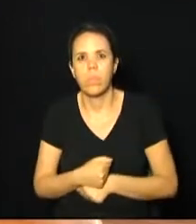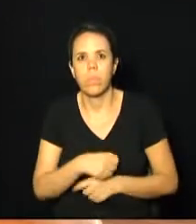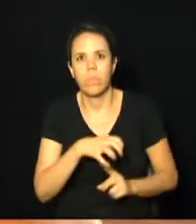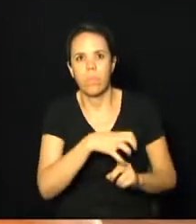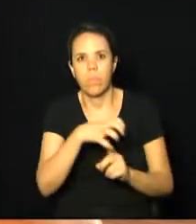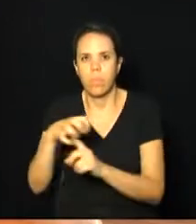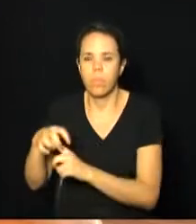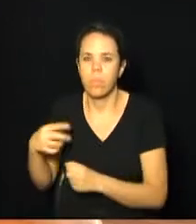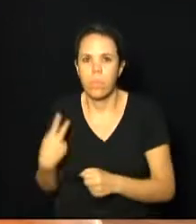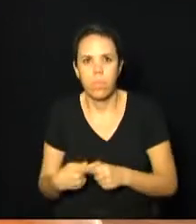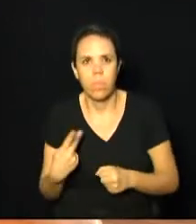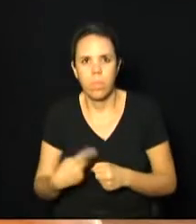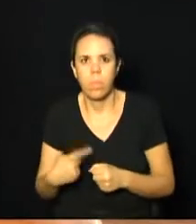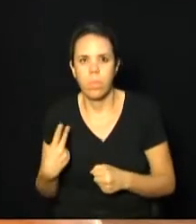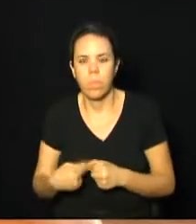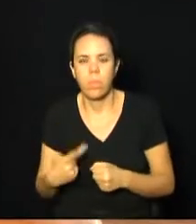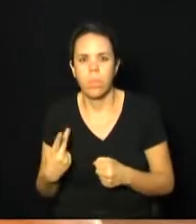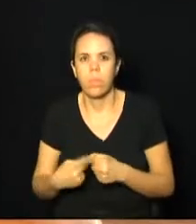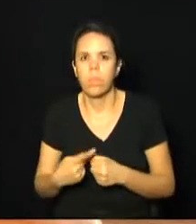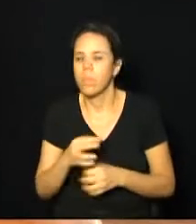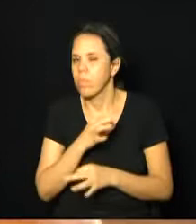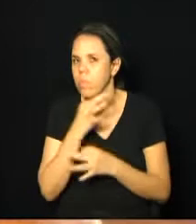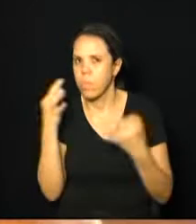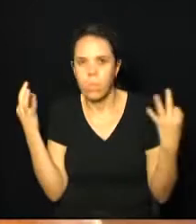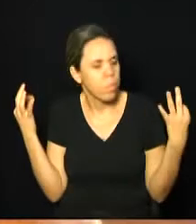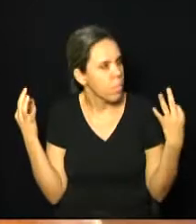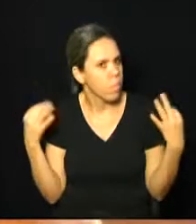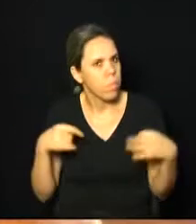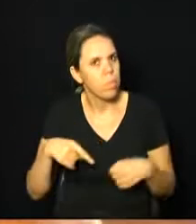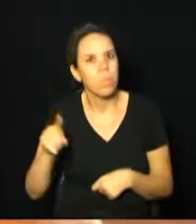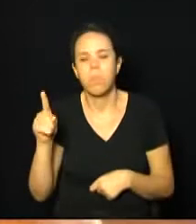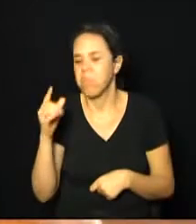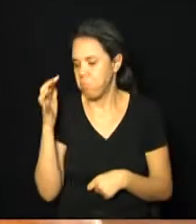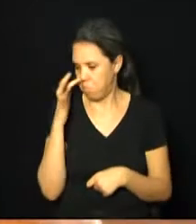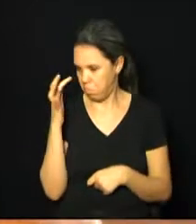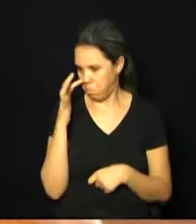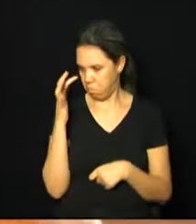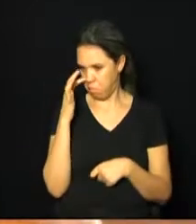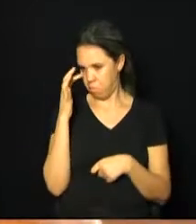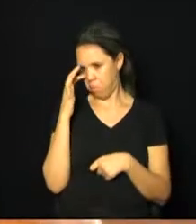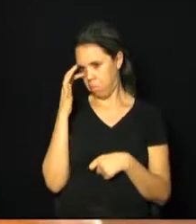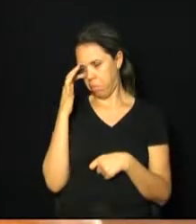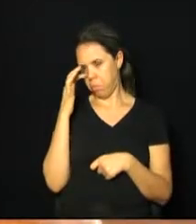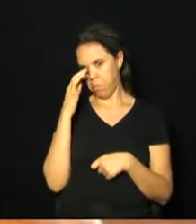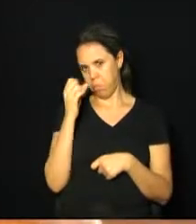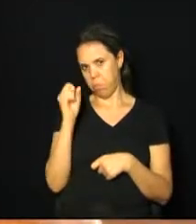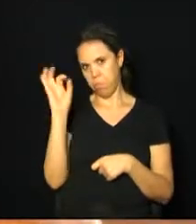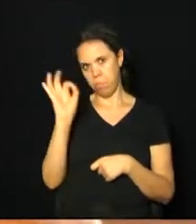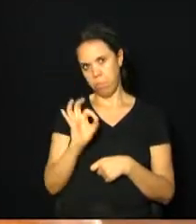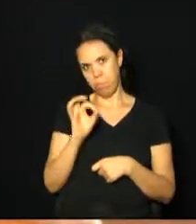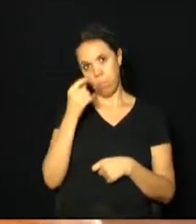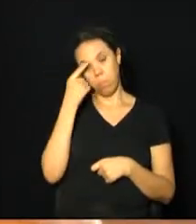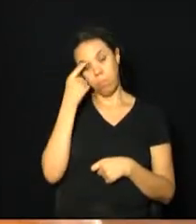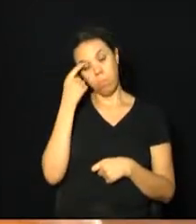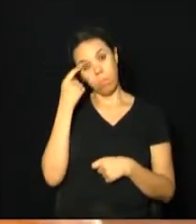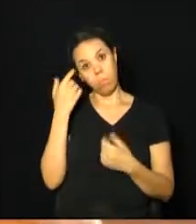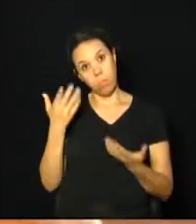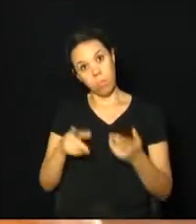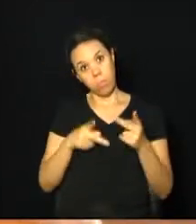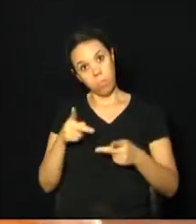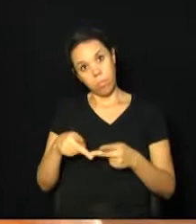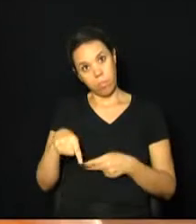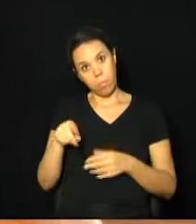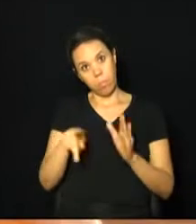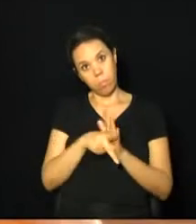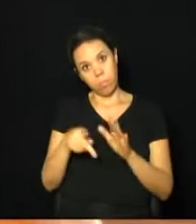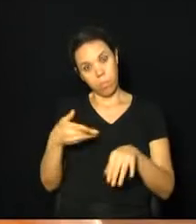com produtos muito bons. Eu fui e fiquei assim, encantada. 80%, né, vereador? 80% das pessoas são